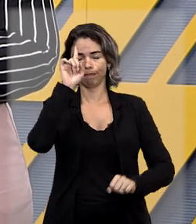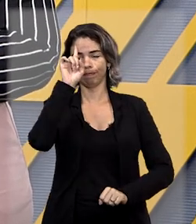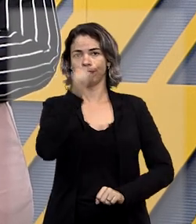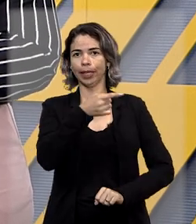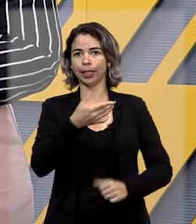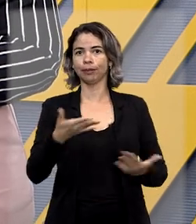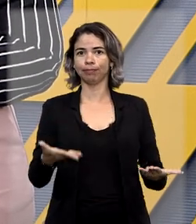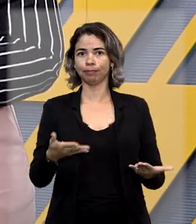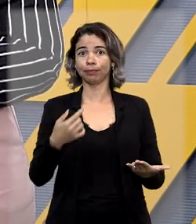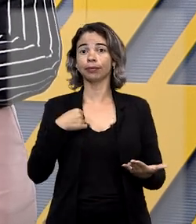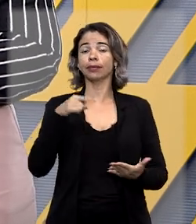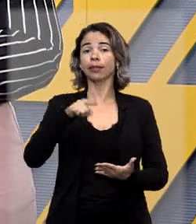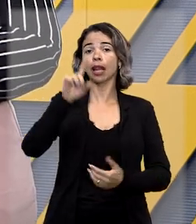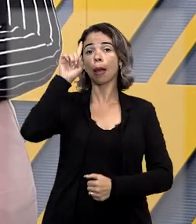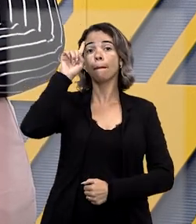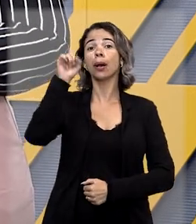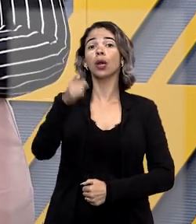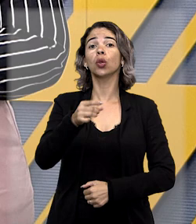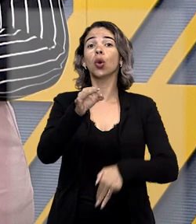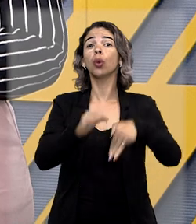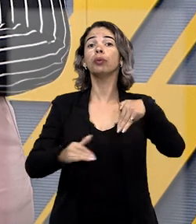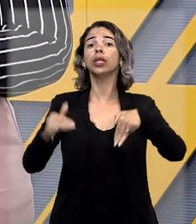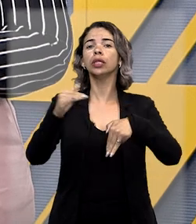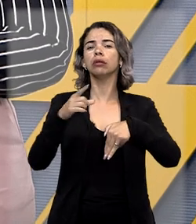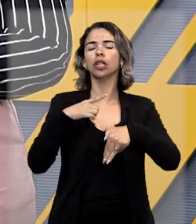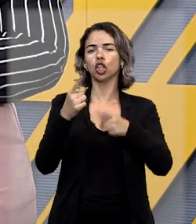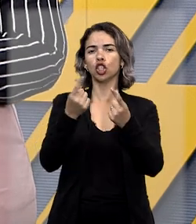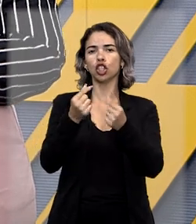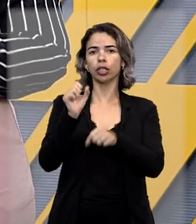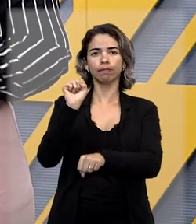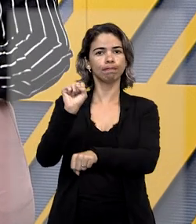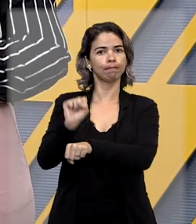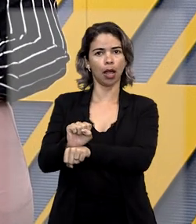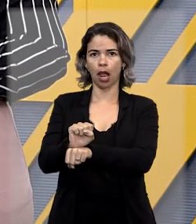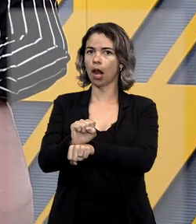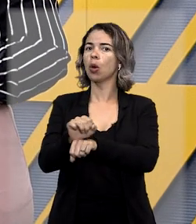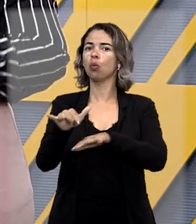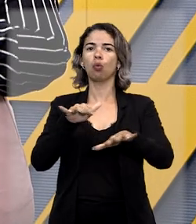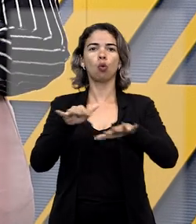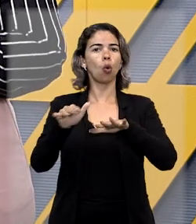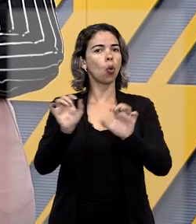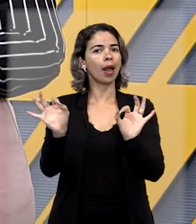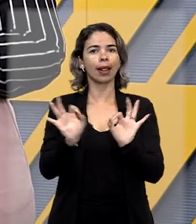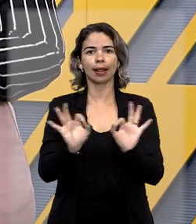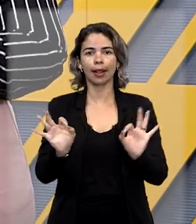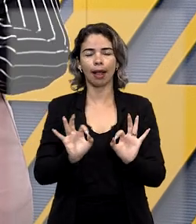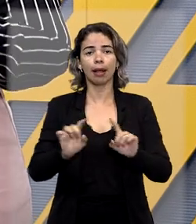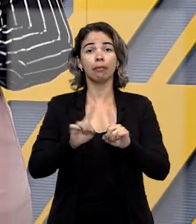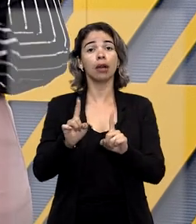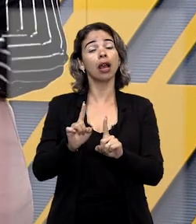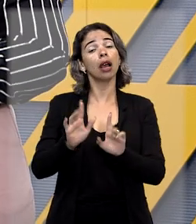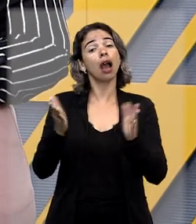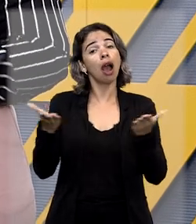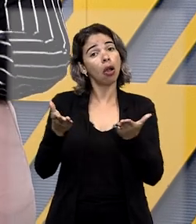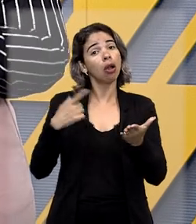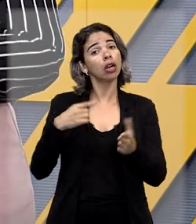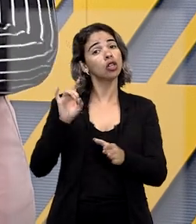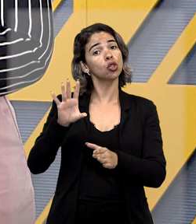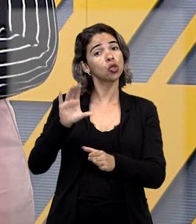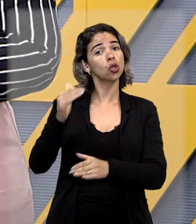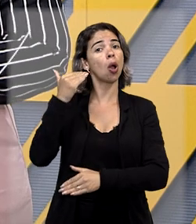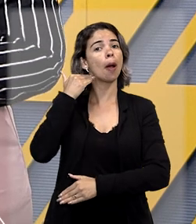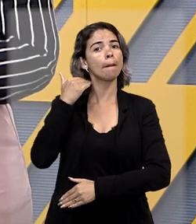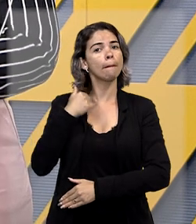arbitral. Og Fernandes determinou que o montante fique bloqueado para movimentação, permanecendo, ao menos por hora,